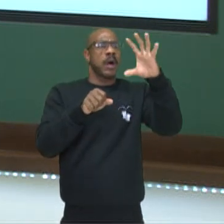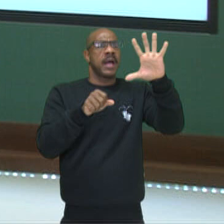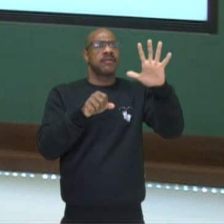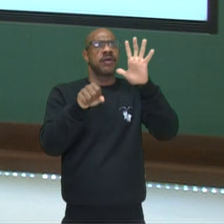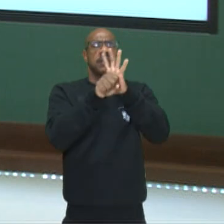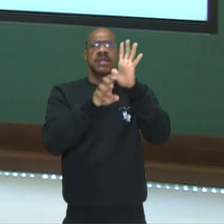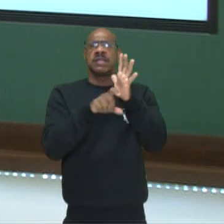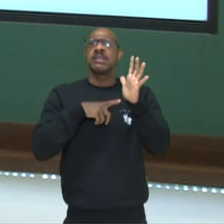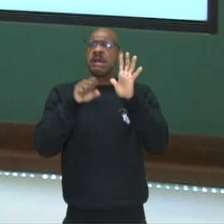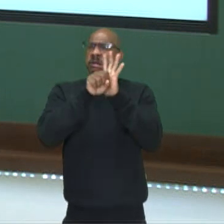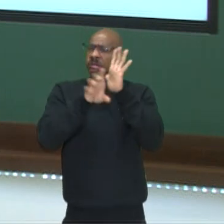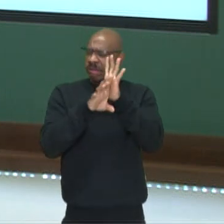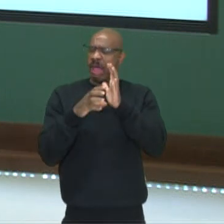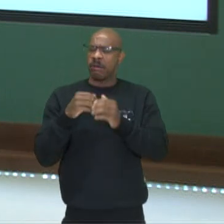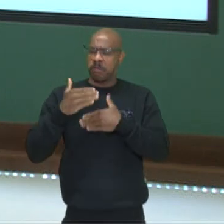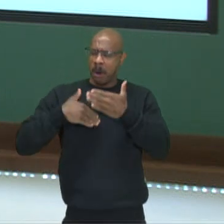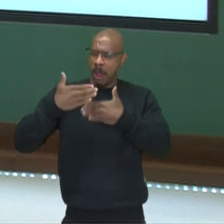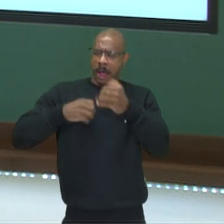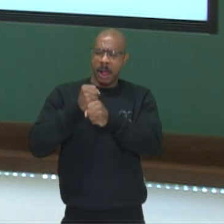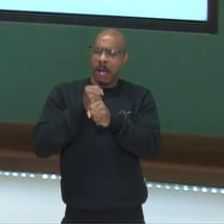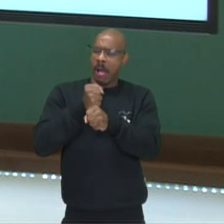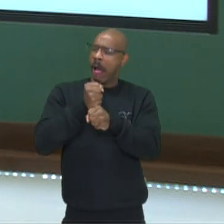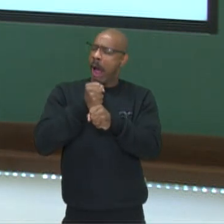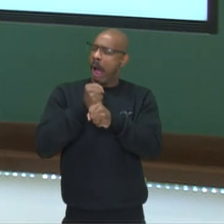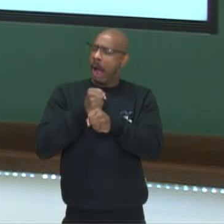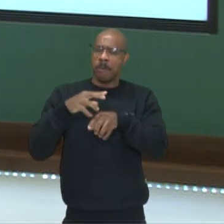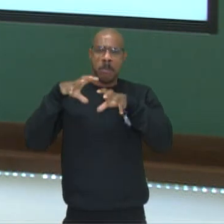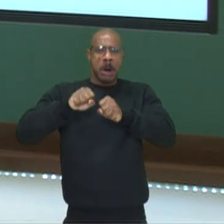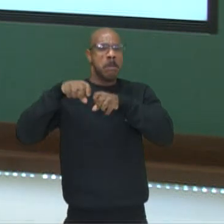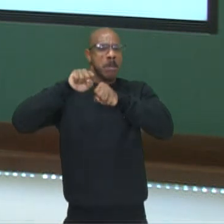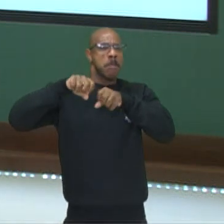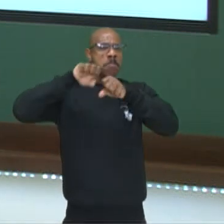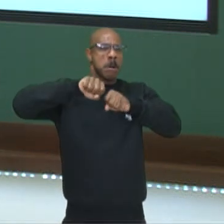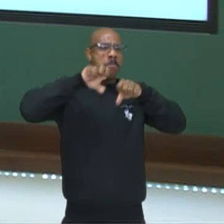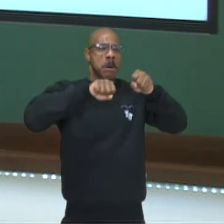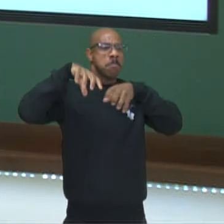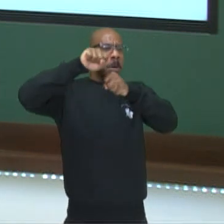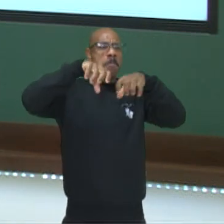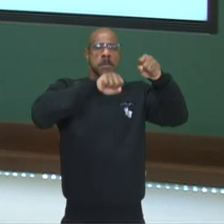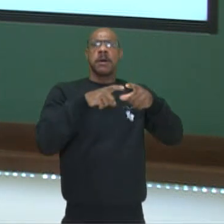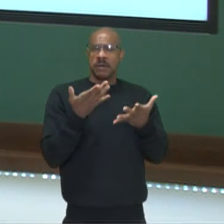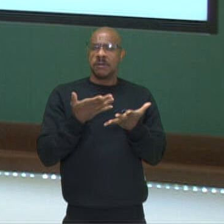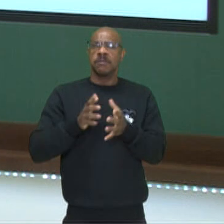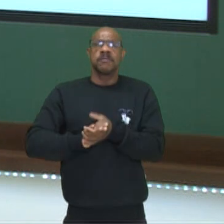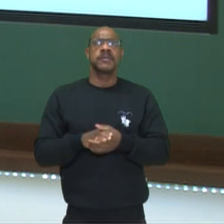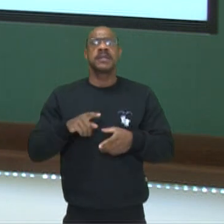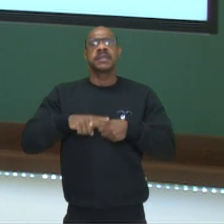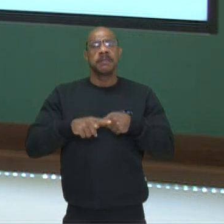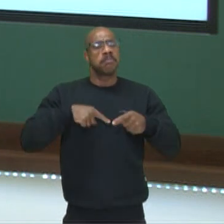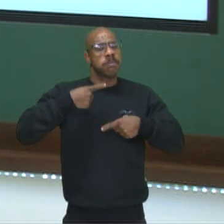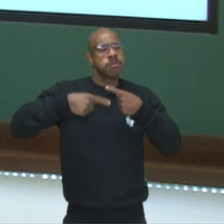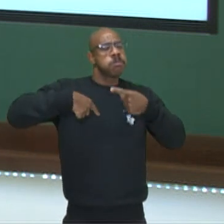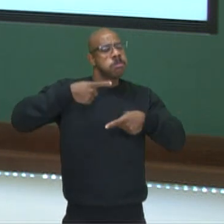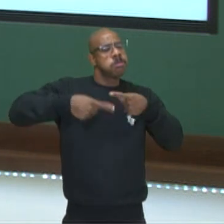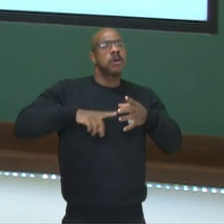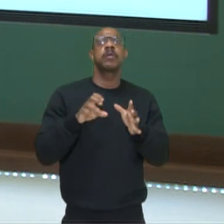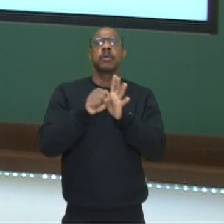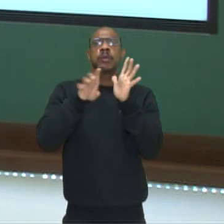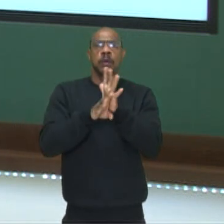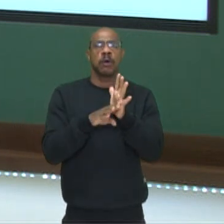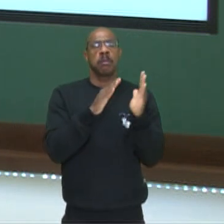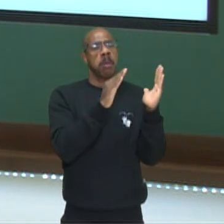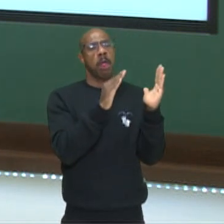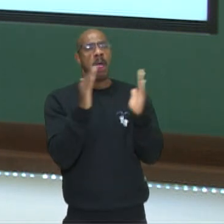Então a colonização inicia-se aqui na costa leste, na região banhada pelo Oceano Atlântico, e ao longo dos séculos,